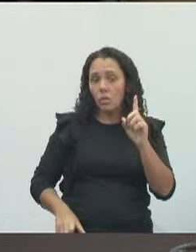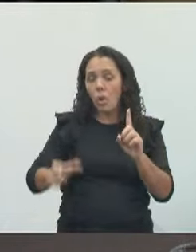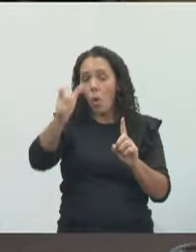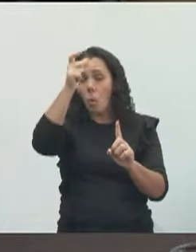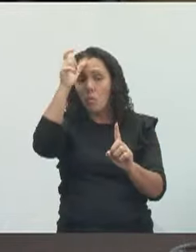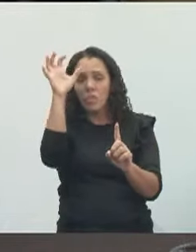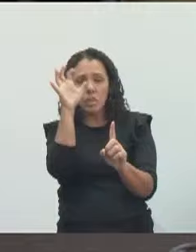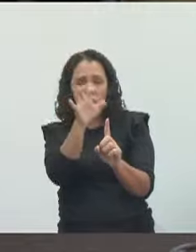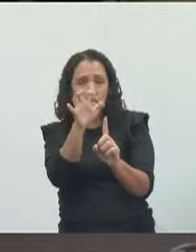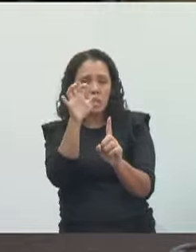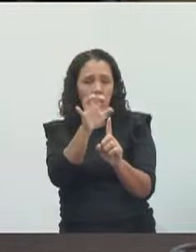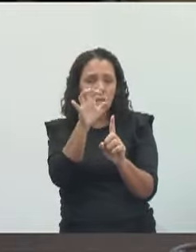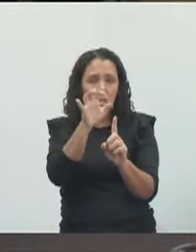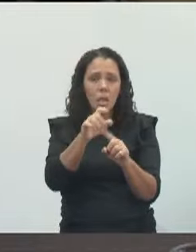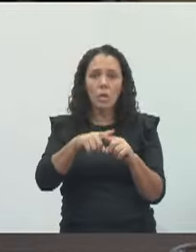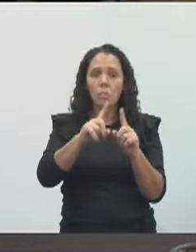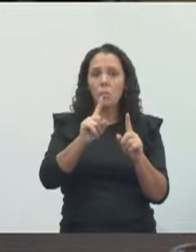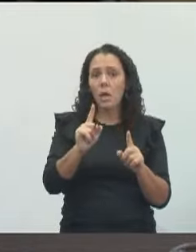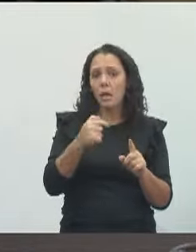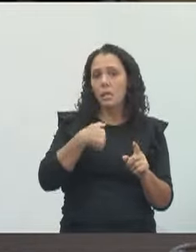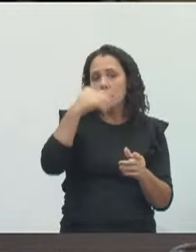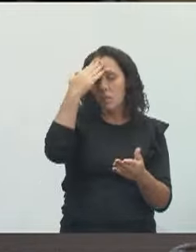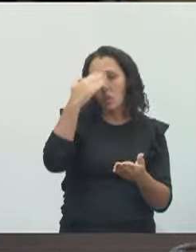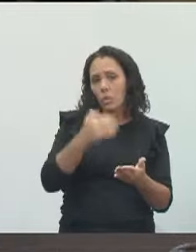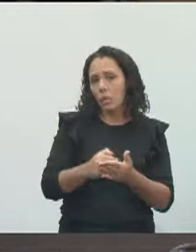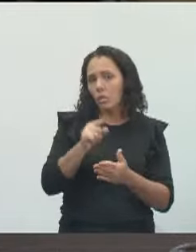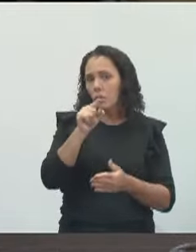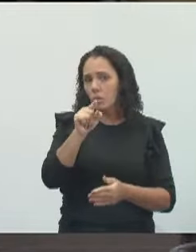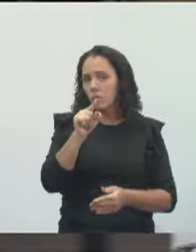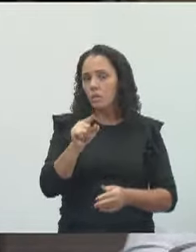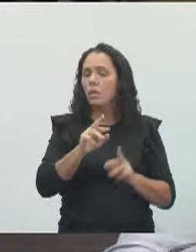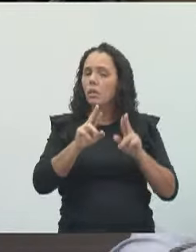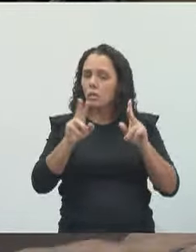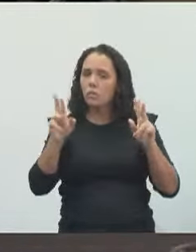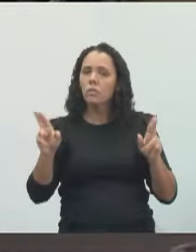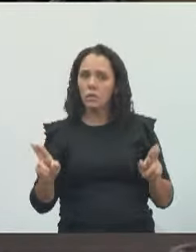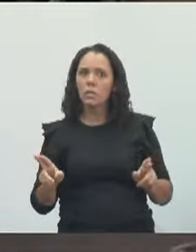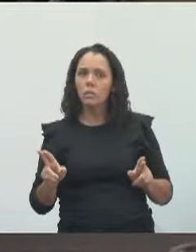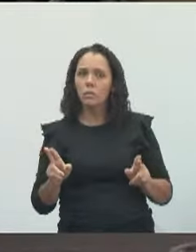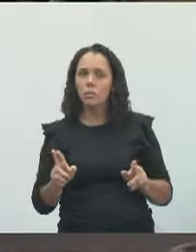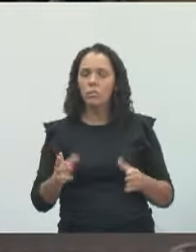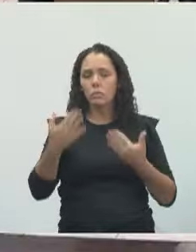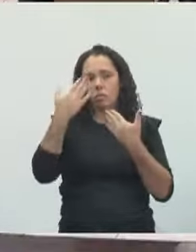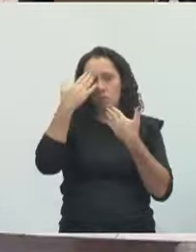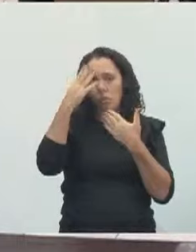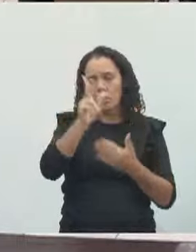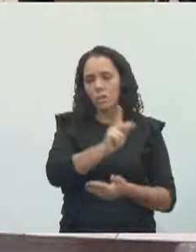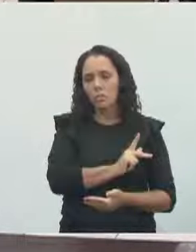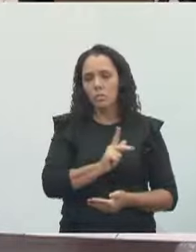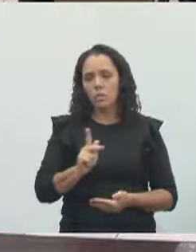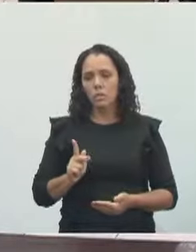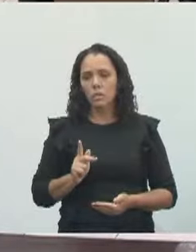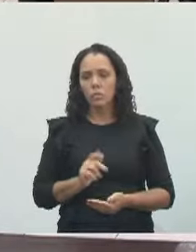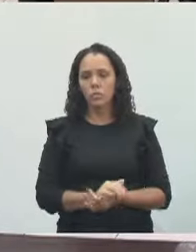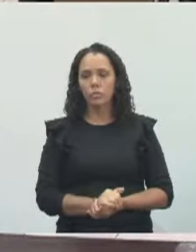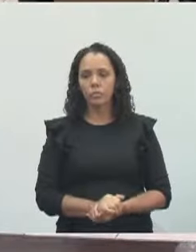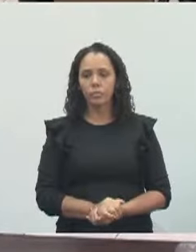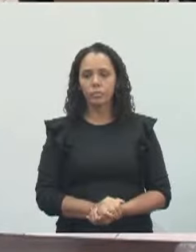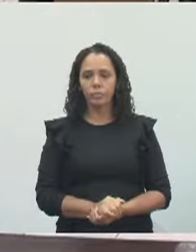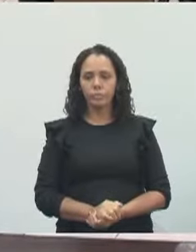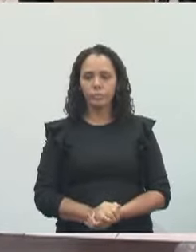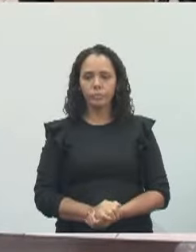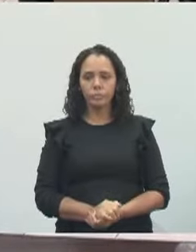ser diferente, já que o senhor não é capacho do prefeito. Muito obrigado, senhor presidente. Próximo vereador, doutor Rodrigo